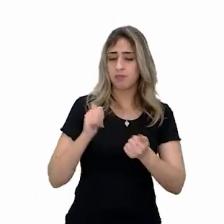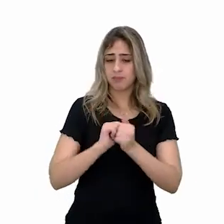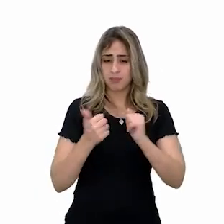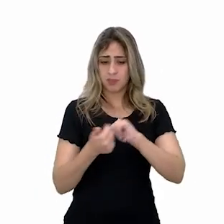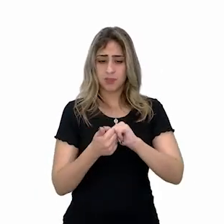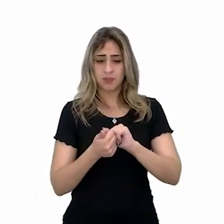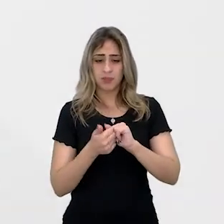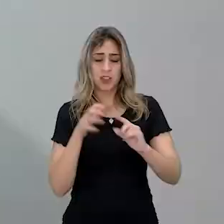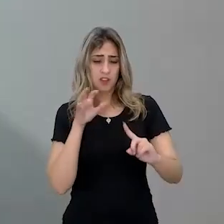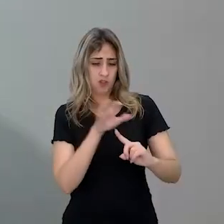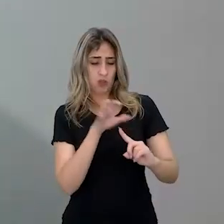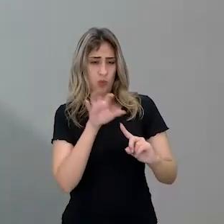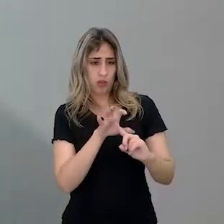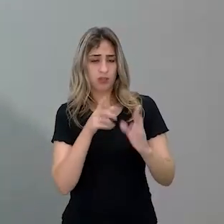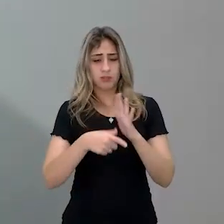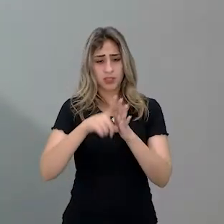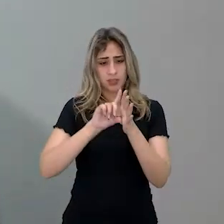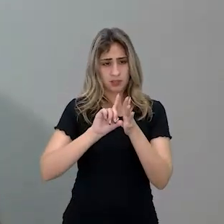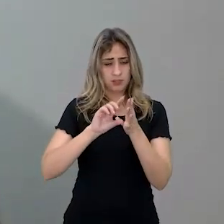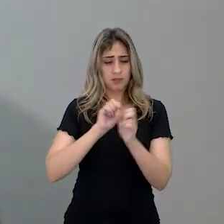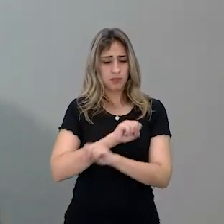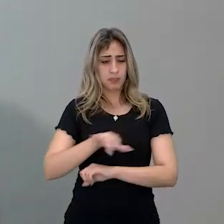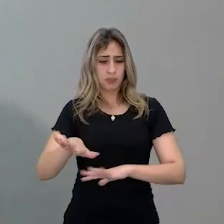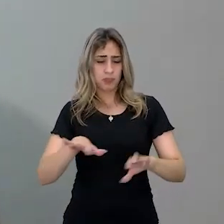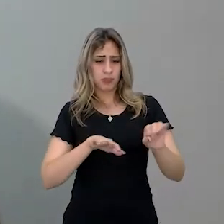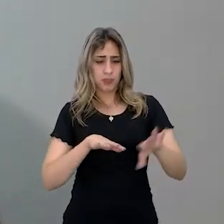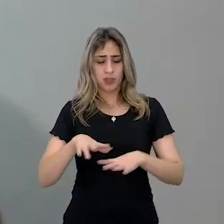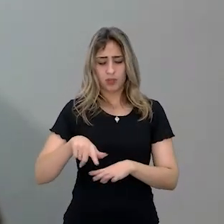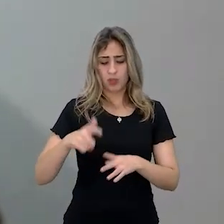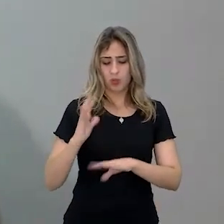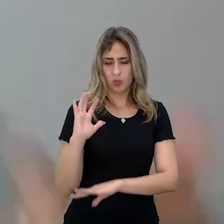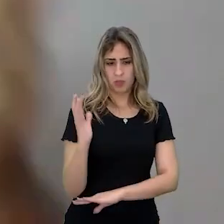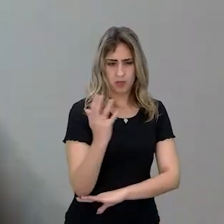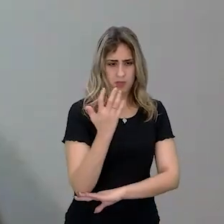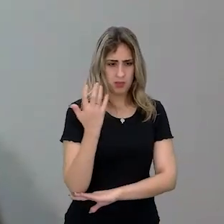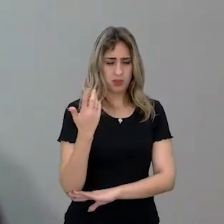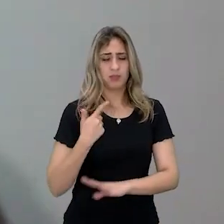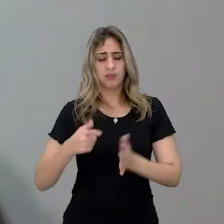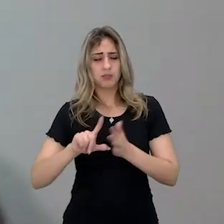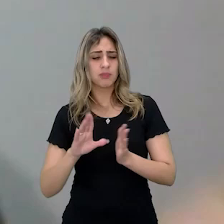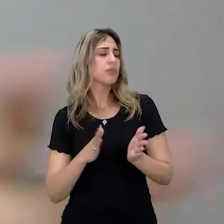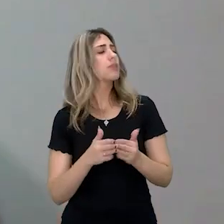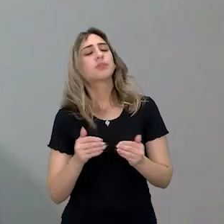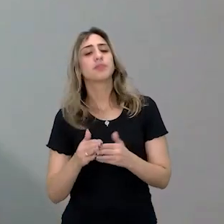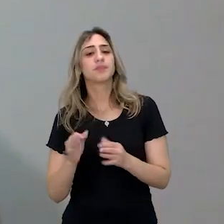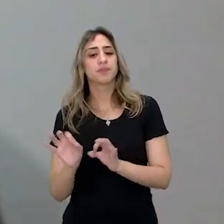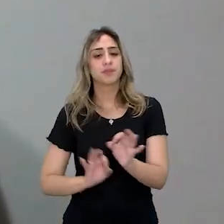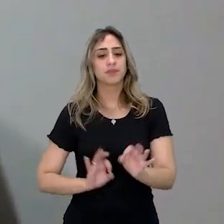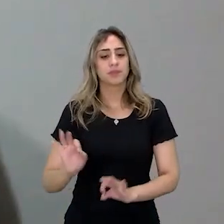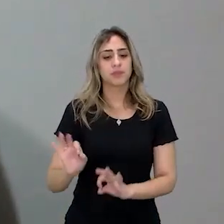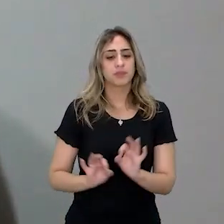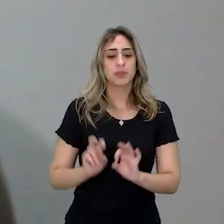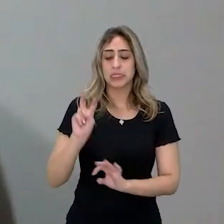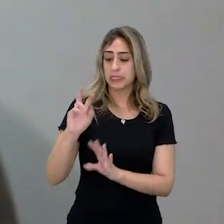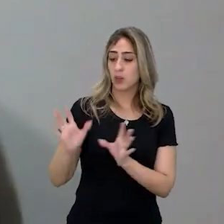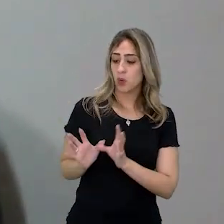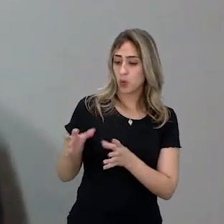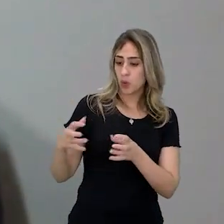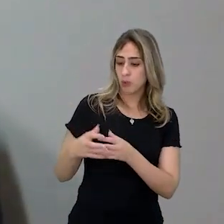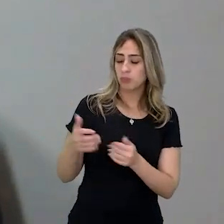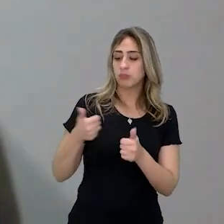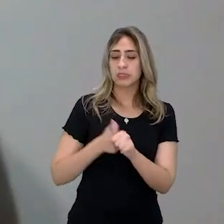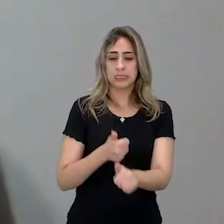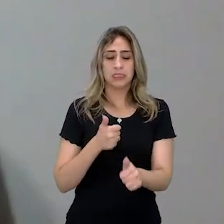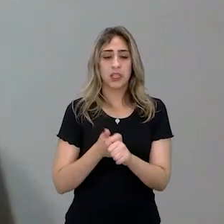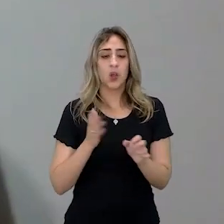dos efluentes antes de serem lançados no meio ambiente. E aí eles pedem para organizar em 5 grupos e seguir